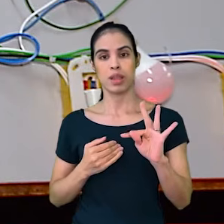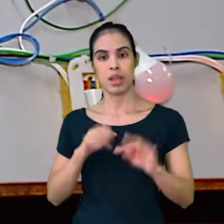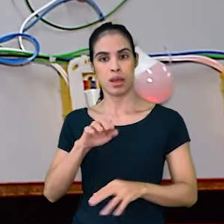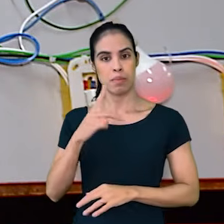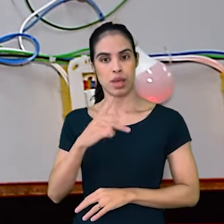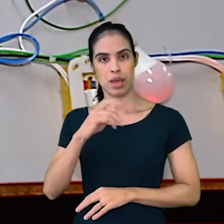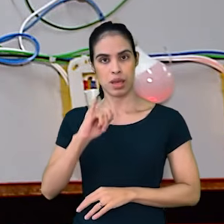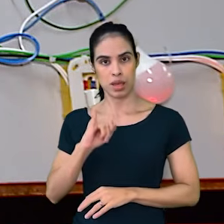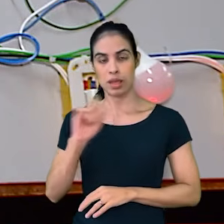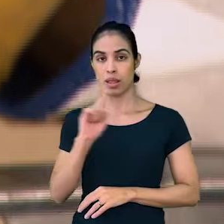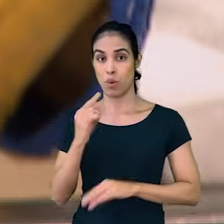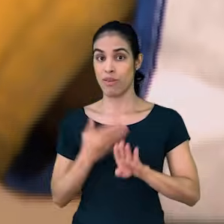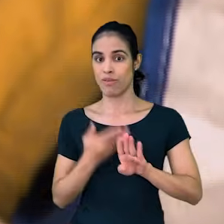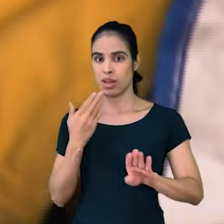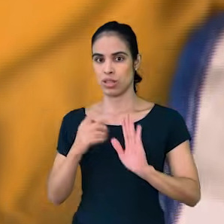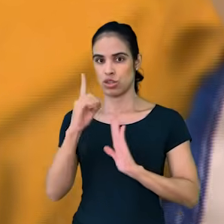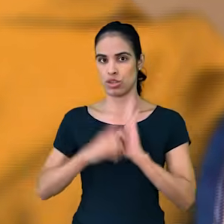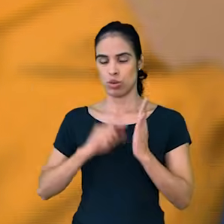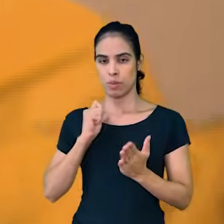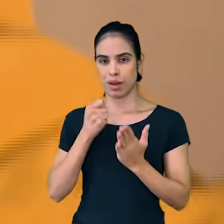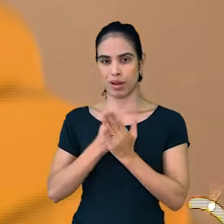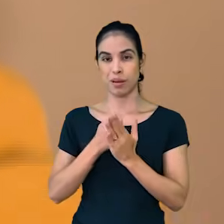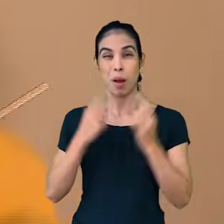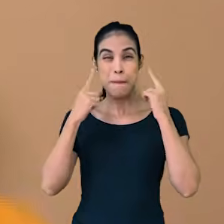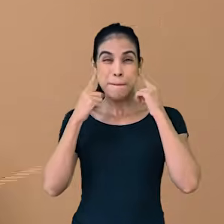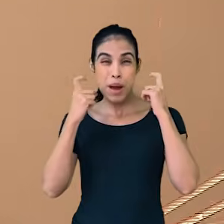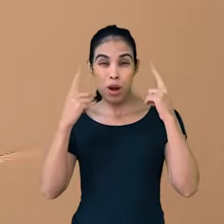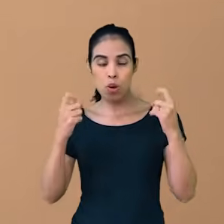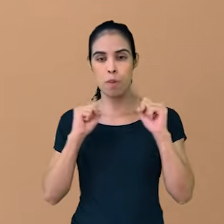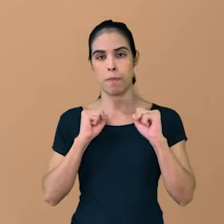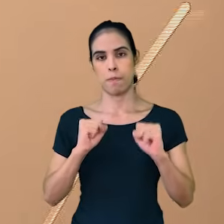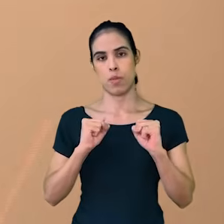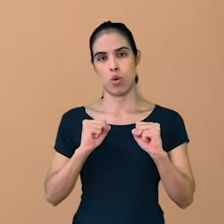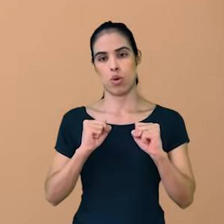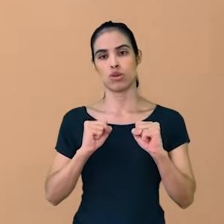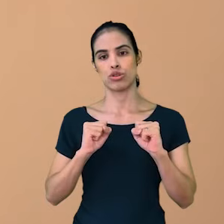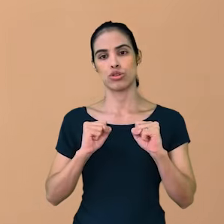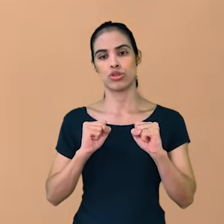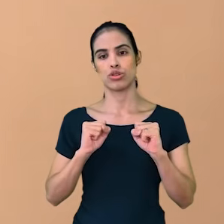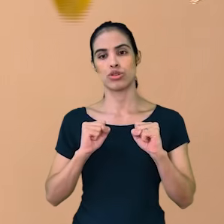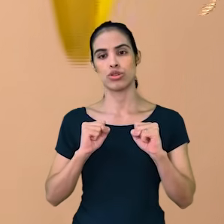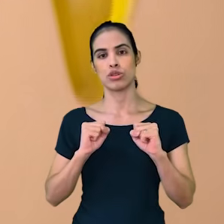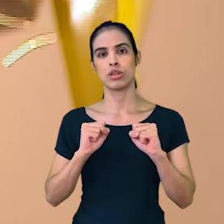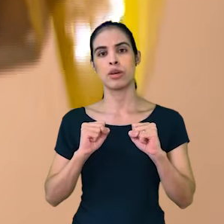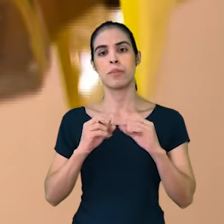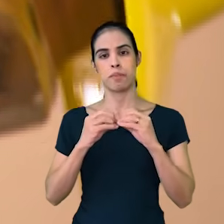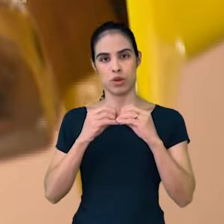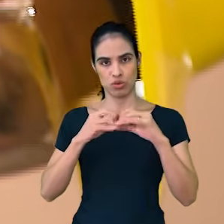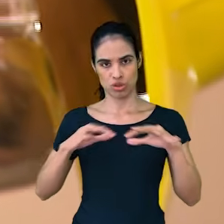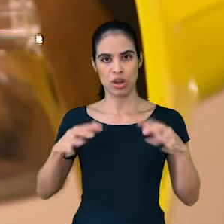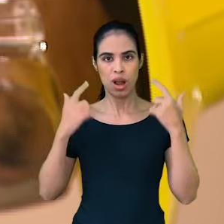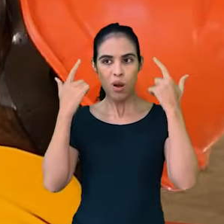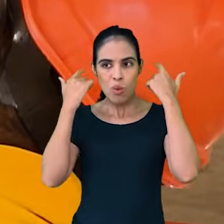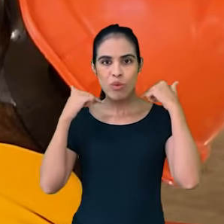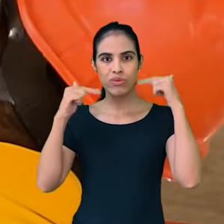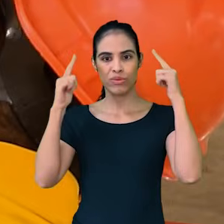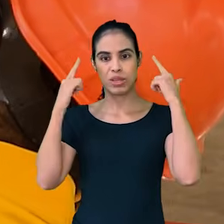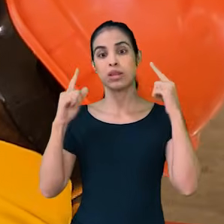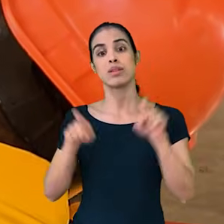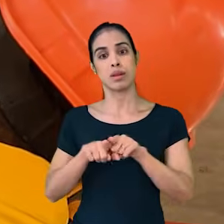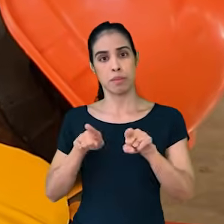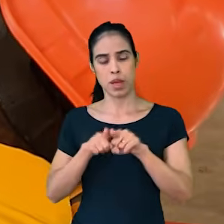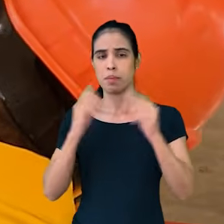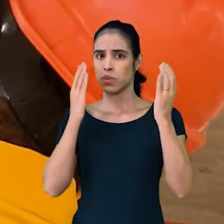o direito ao pagamento. Conforme o regional, o ruído pode provocar alterações em todos os aparelhos e órgãos, causando